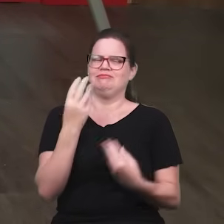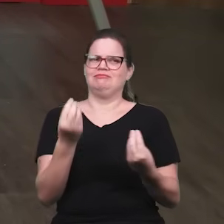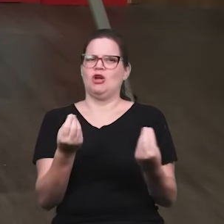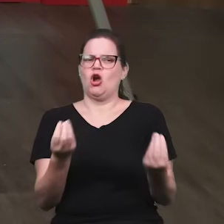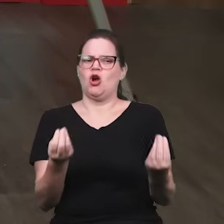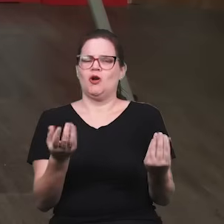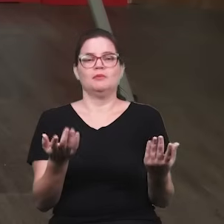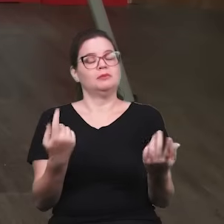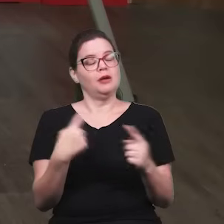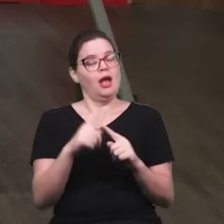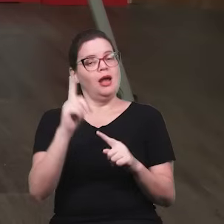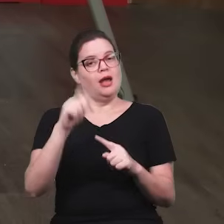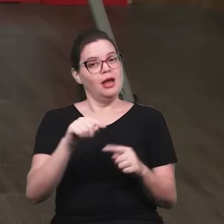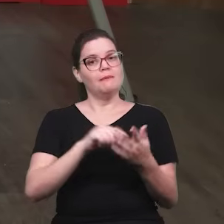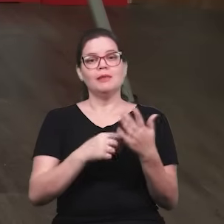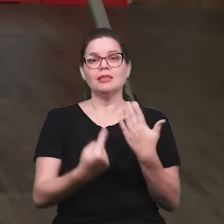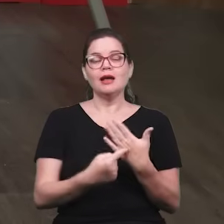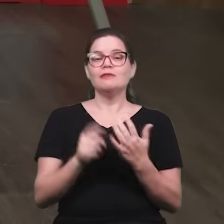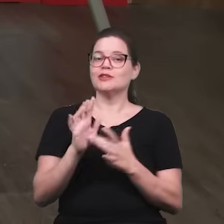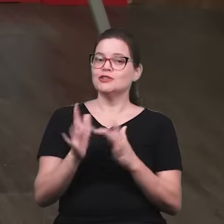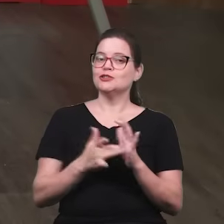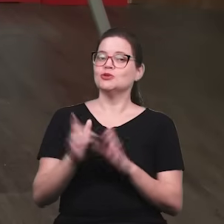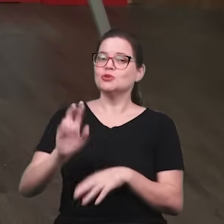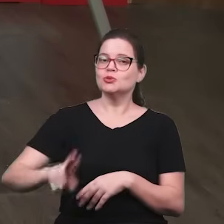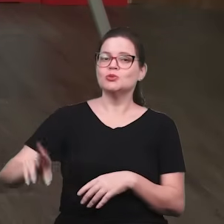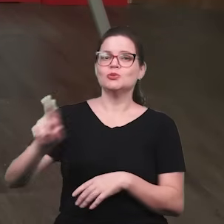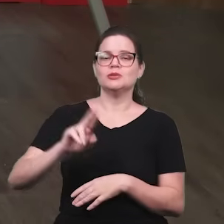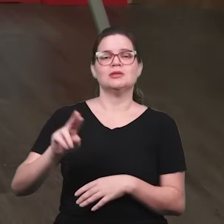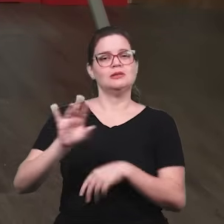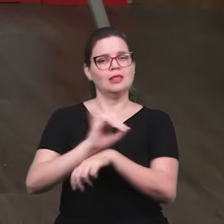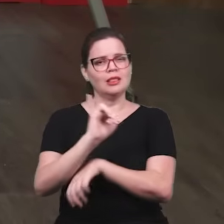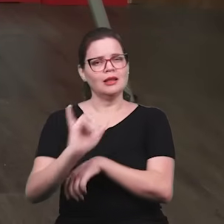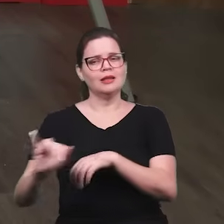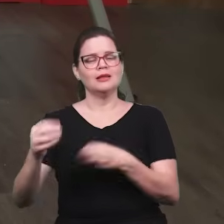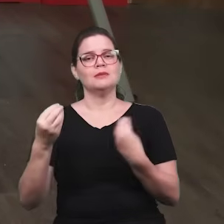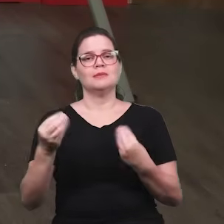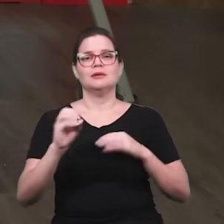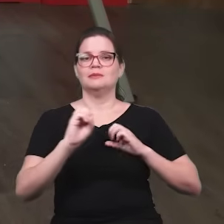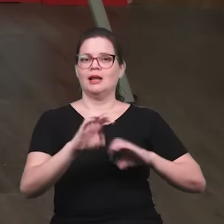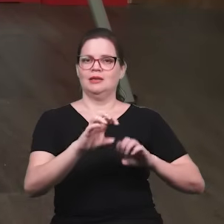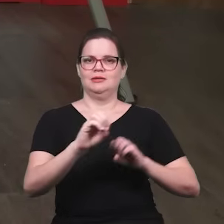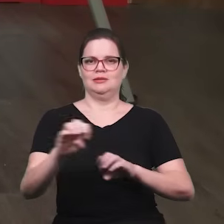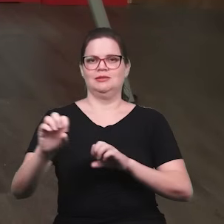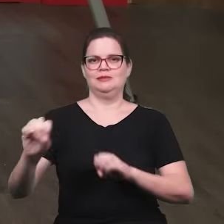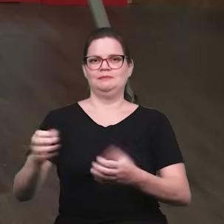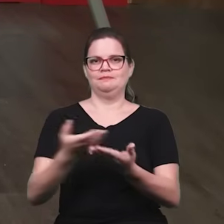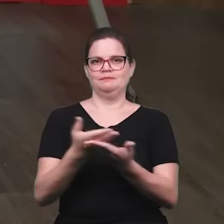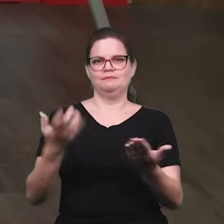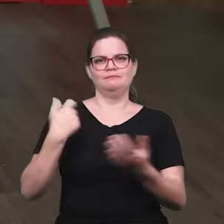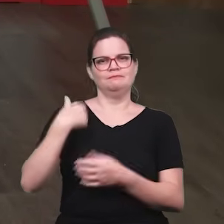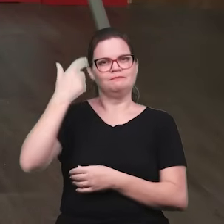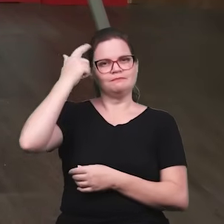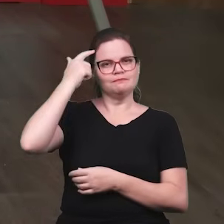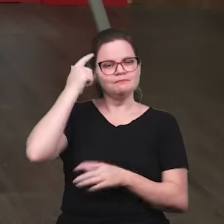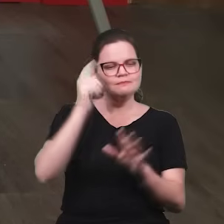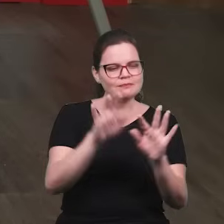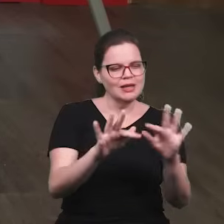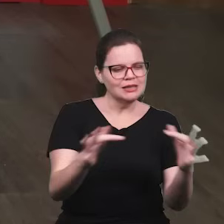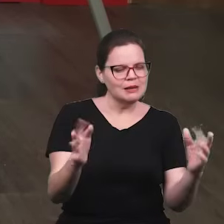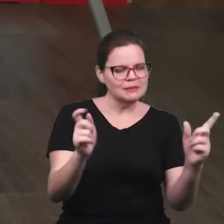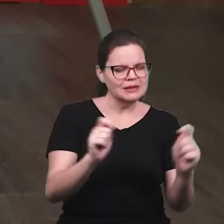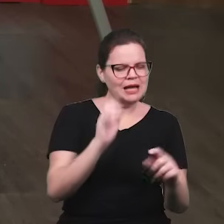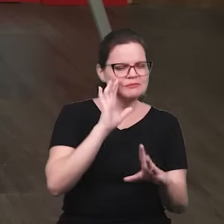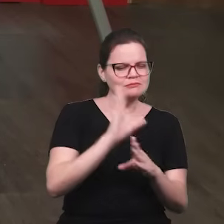são figuras, e Jesus fazia isso para que a pessoa mais simples